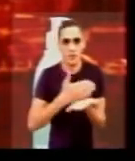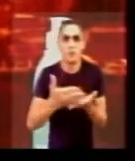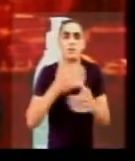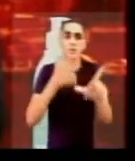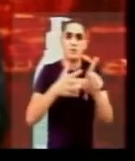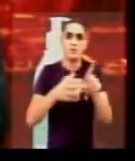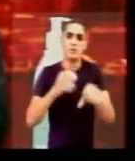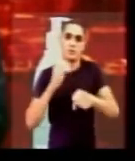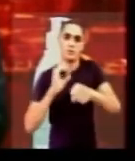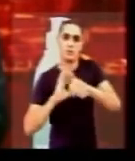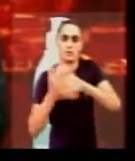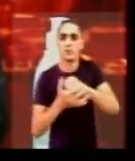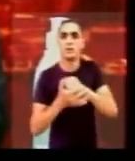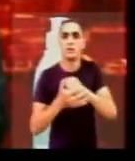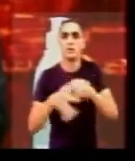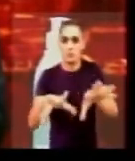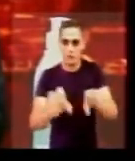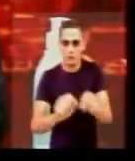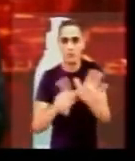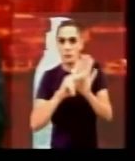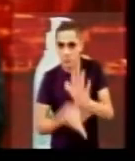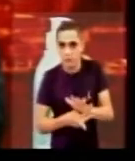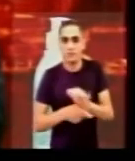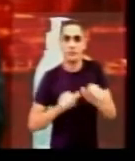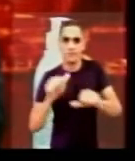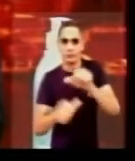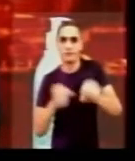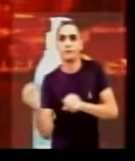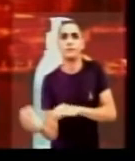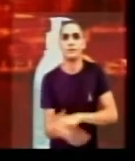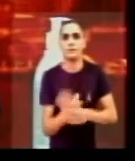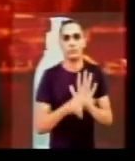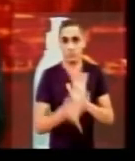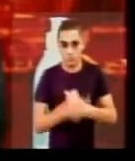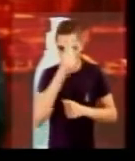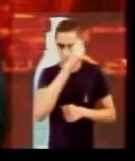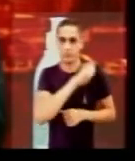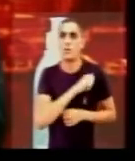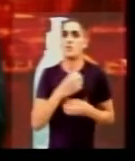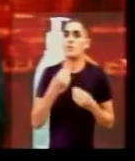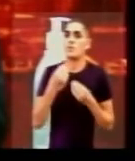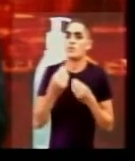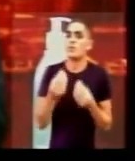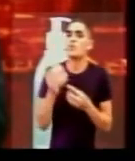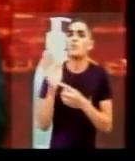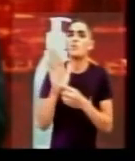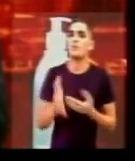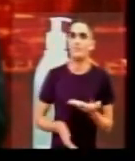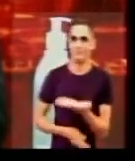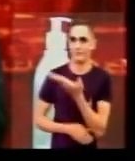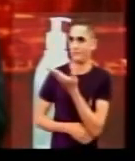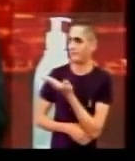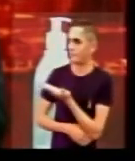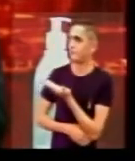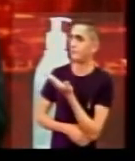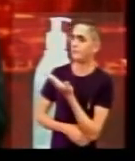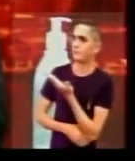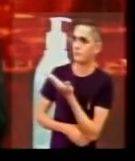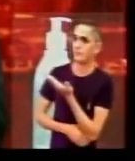então, à atualização dos dados de São José do Rio Preto. Como vocês veem nesse primeiro slide,